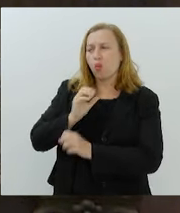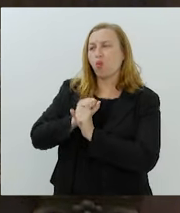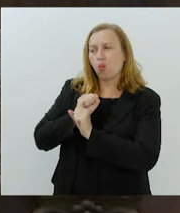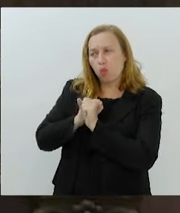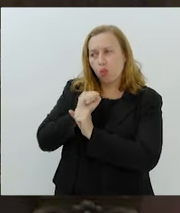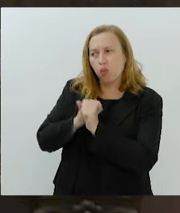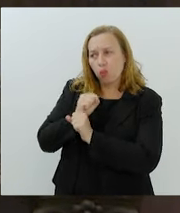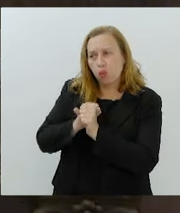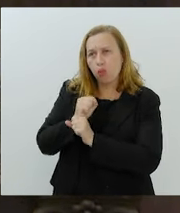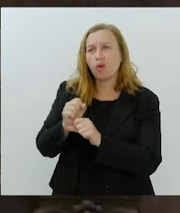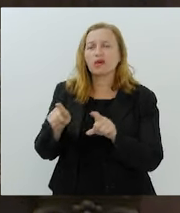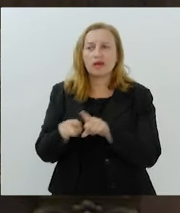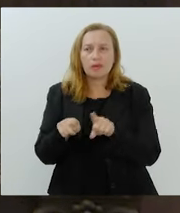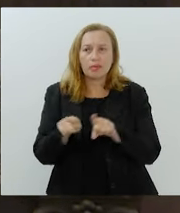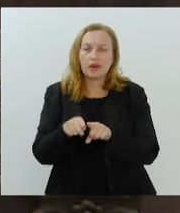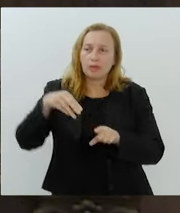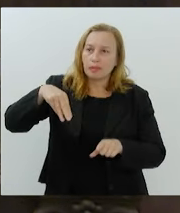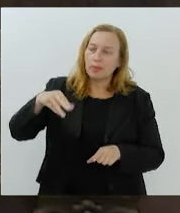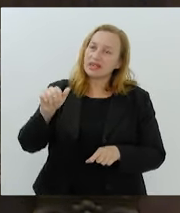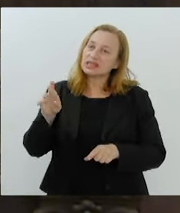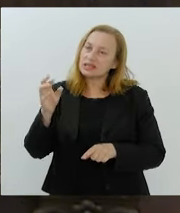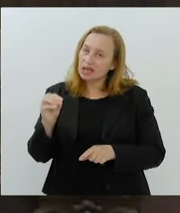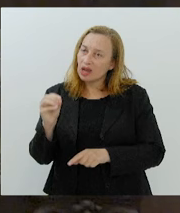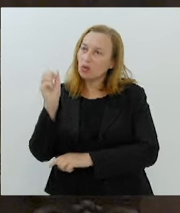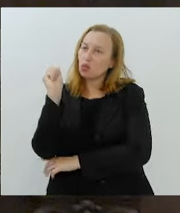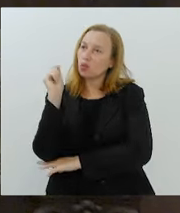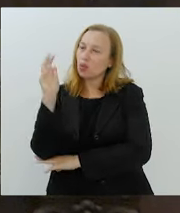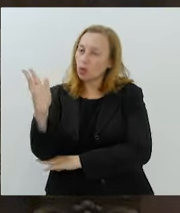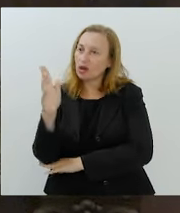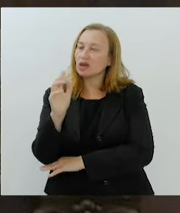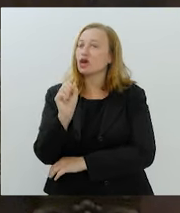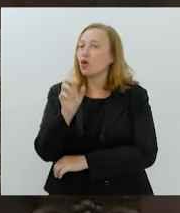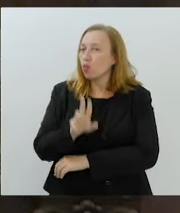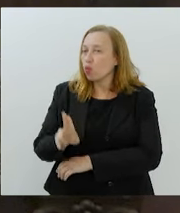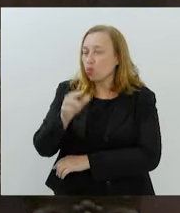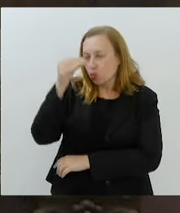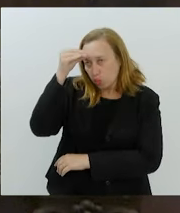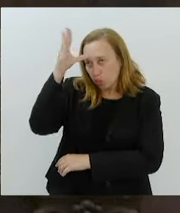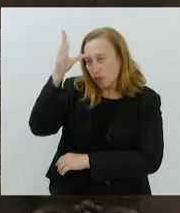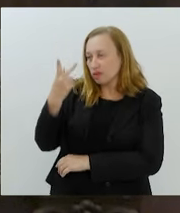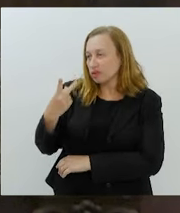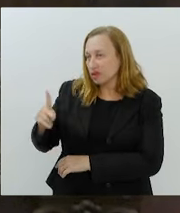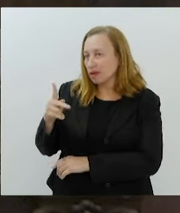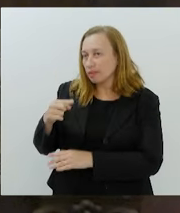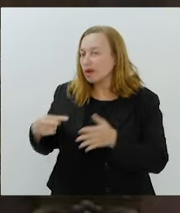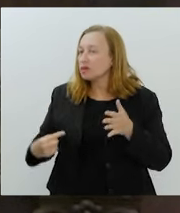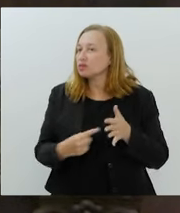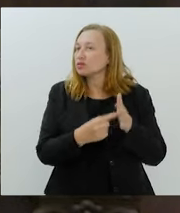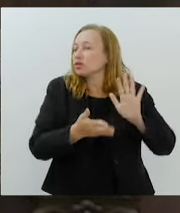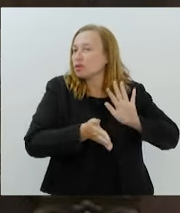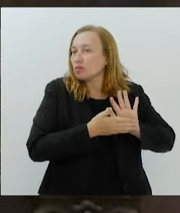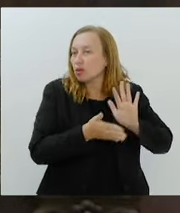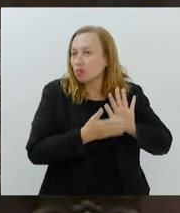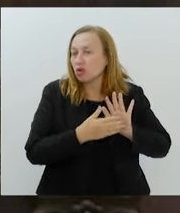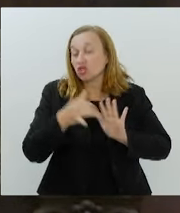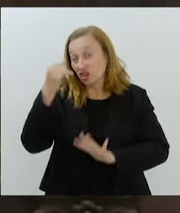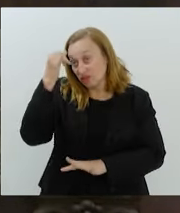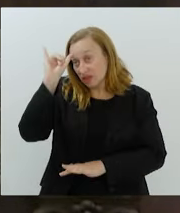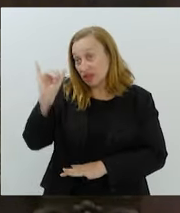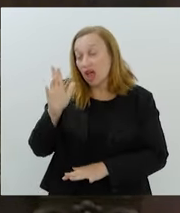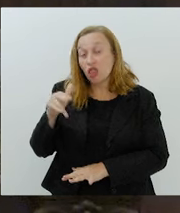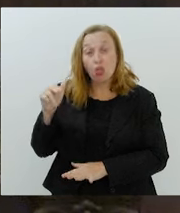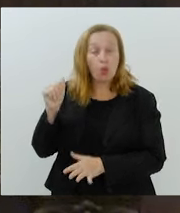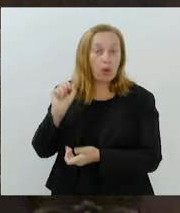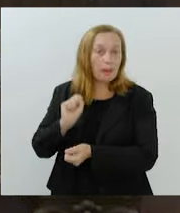é um ambientalista, usa os conhecimentos dele para denunciar, propor, prevenir, nunca está